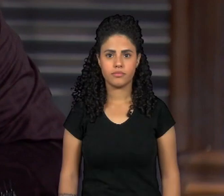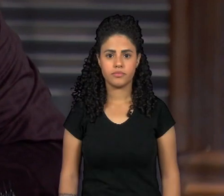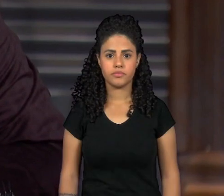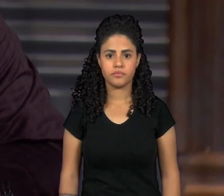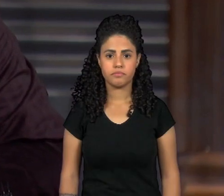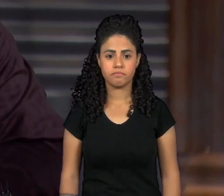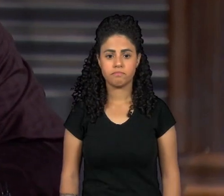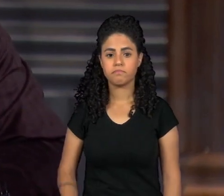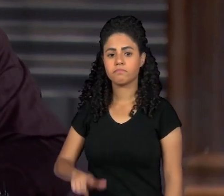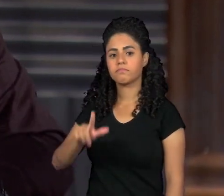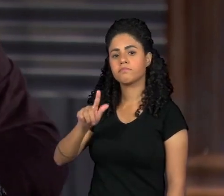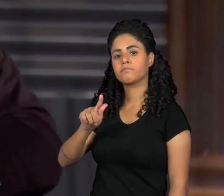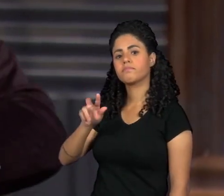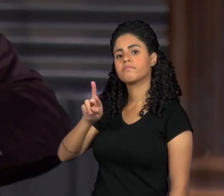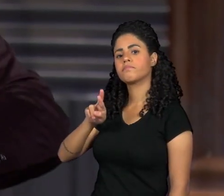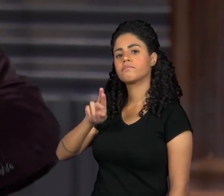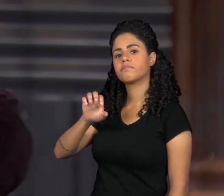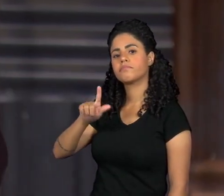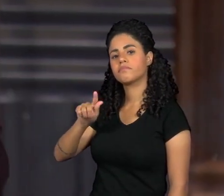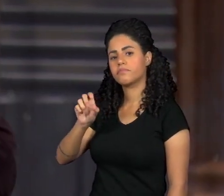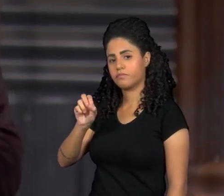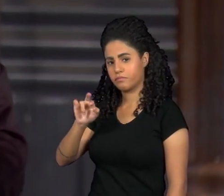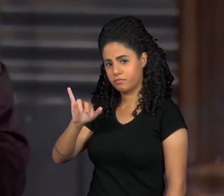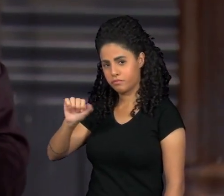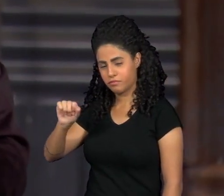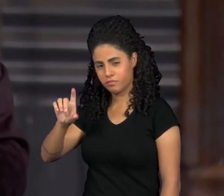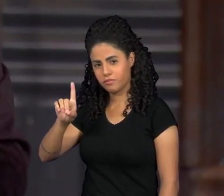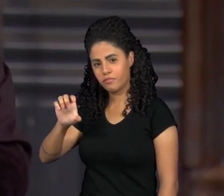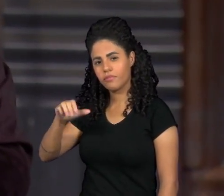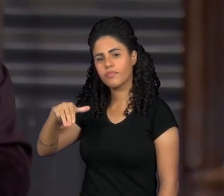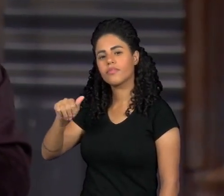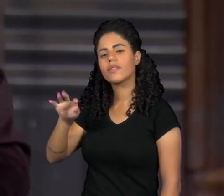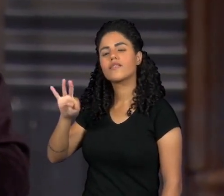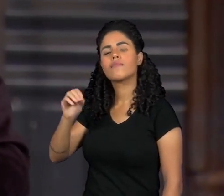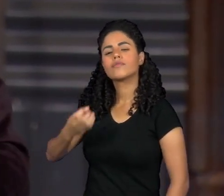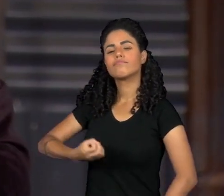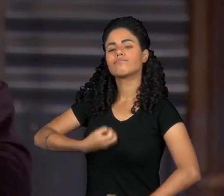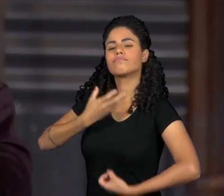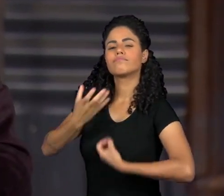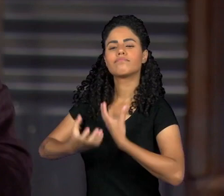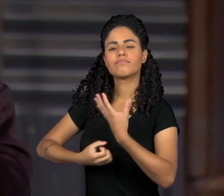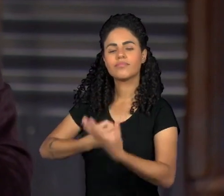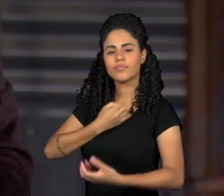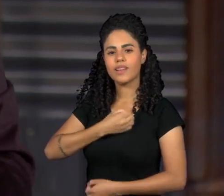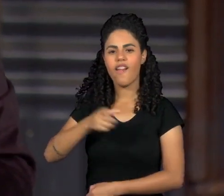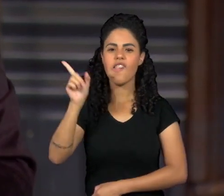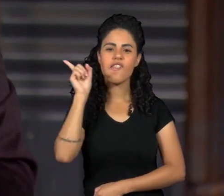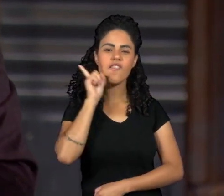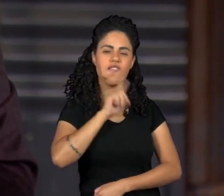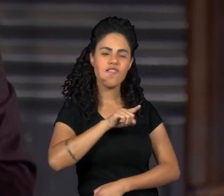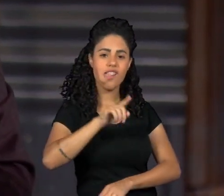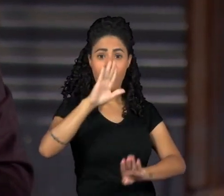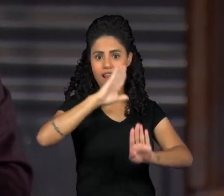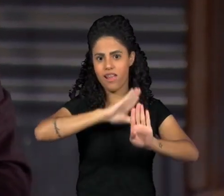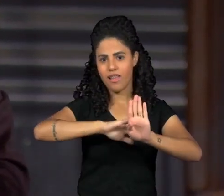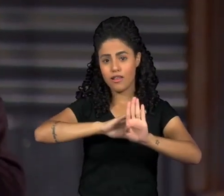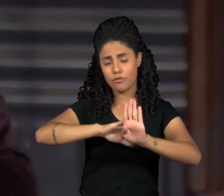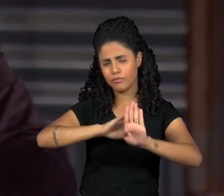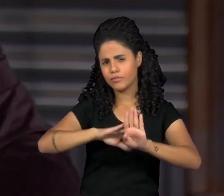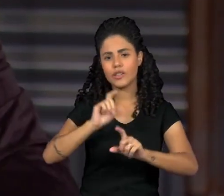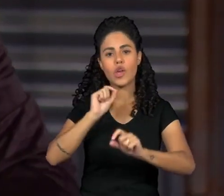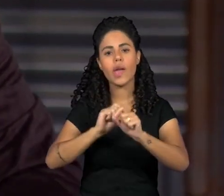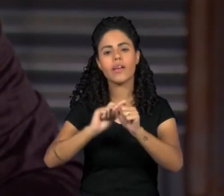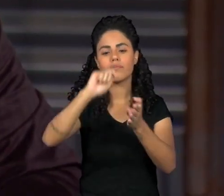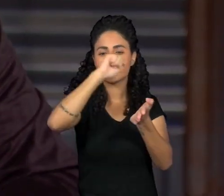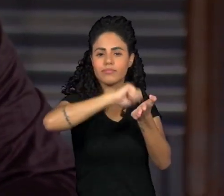Gregório de Matos, poeta barroco do século XVII, ficou mais conhecido pela sátira que lhe rendeu o apelido Boca do Inferno. Ele